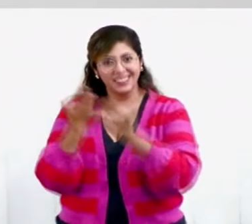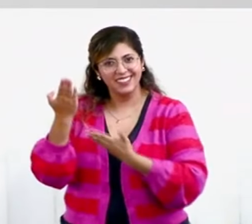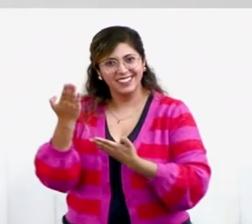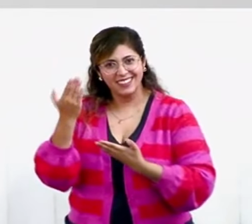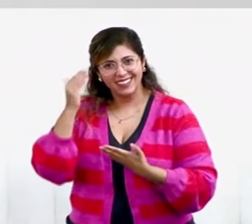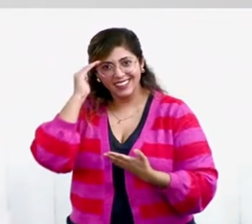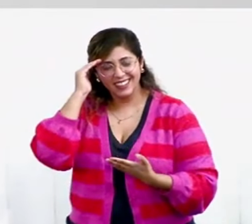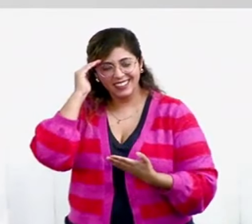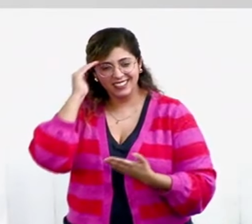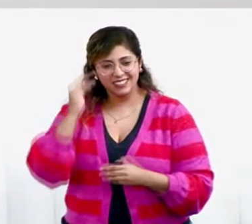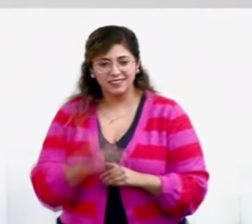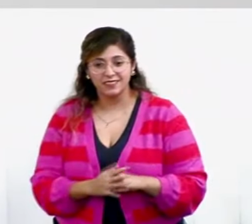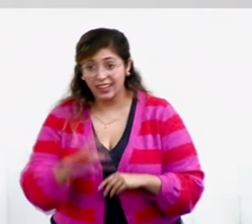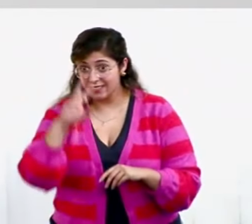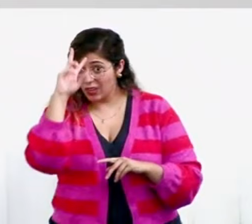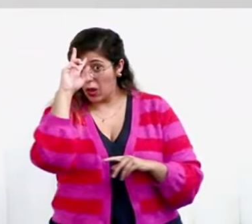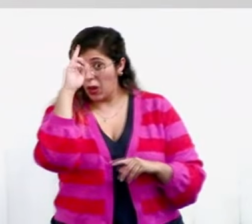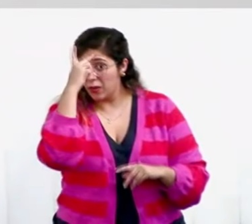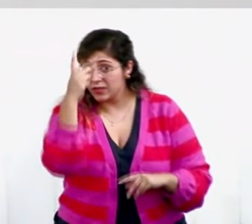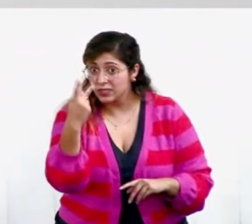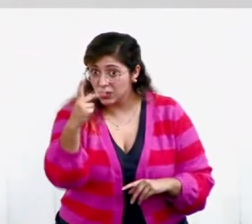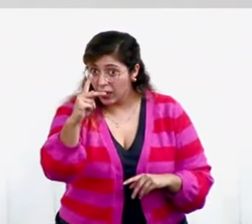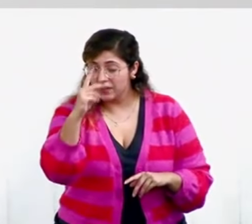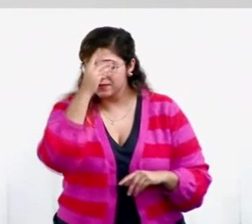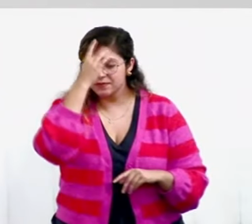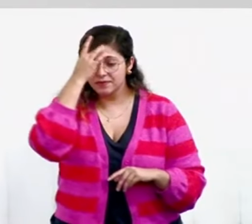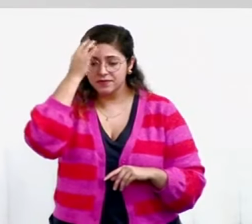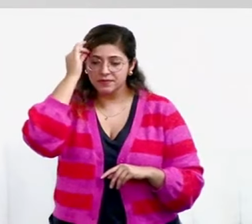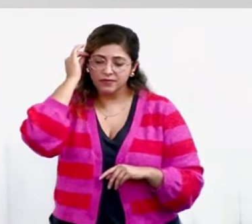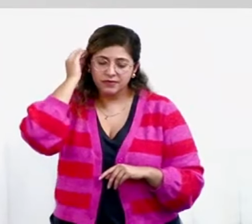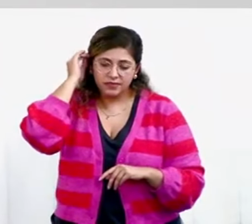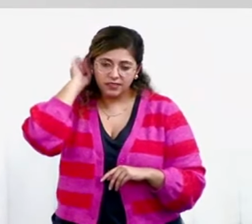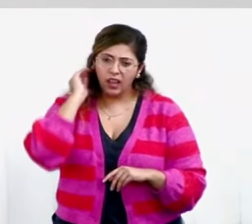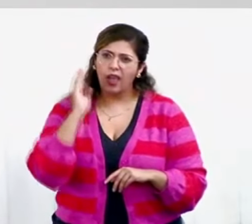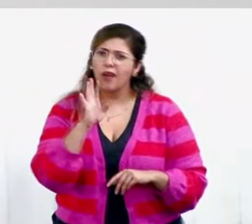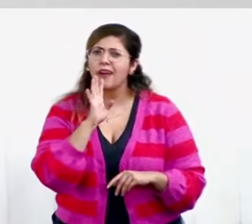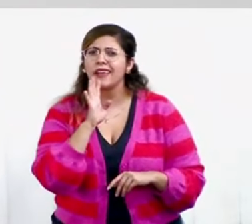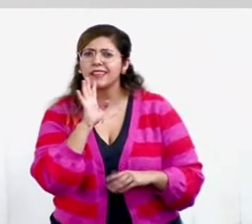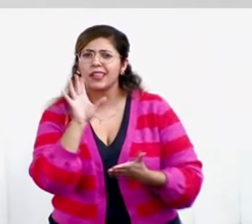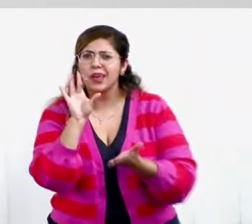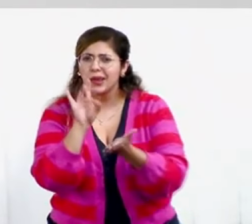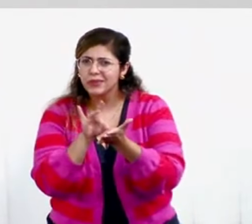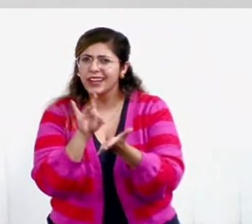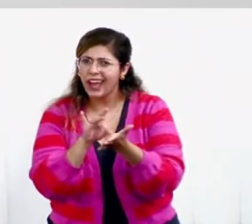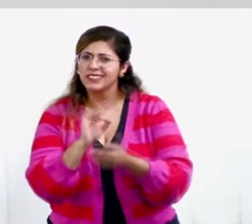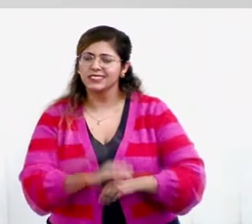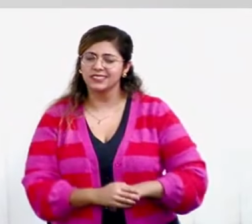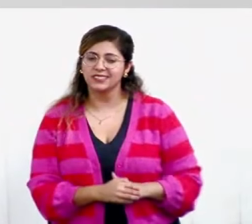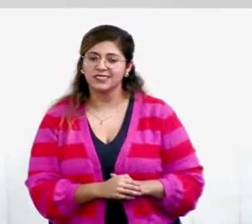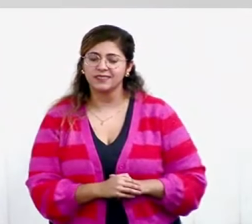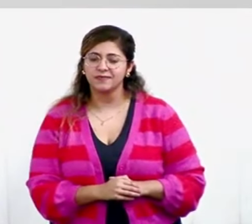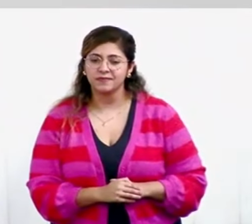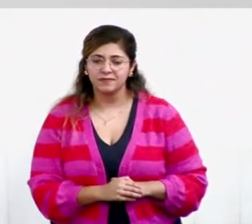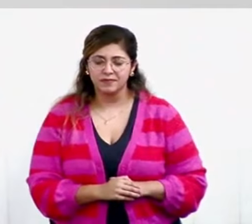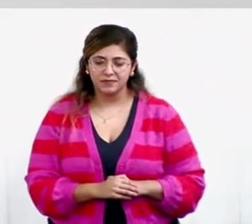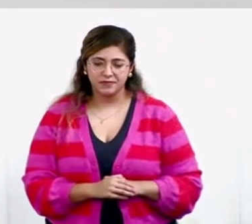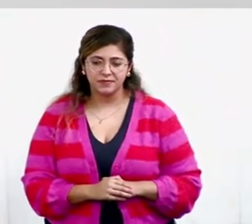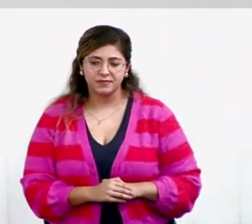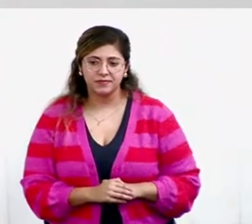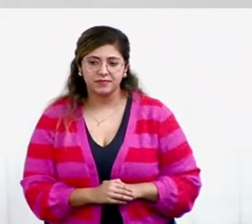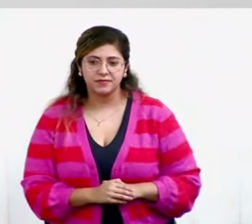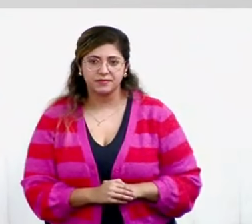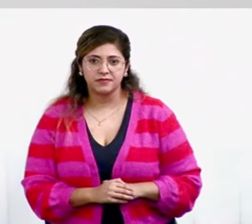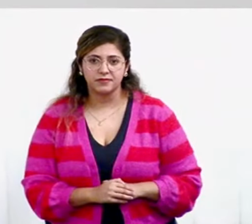A sua conversão o tornou conhecedor da verdade, a verdade habitando. Você